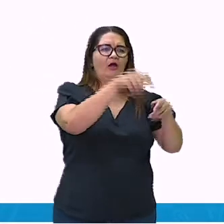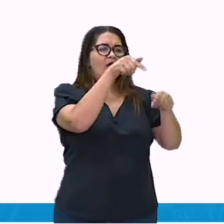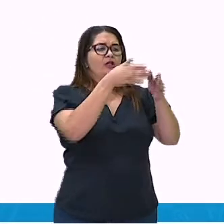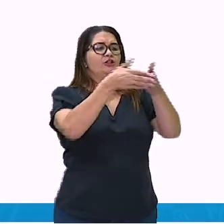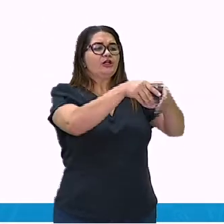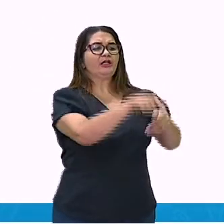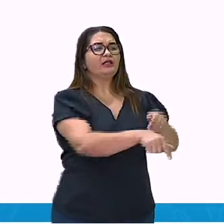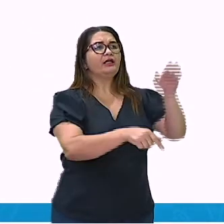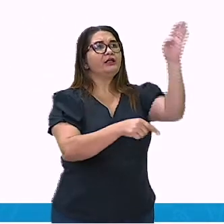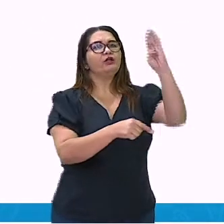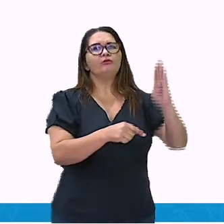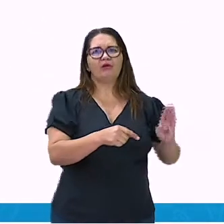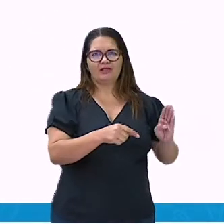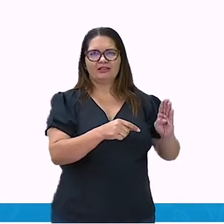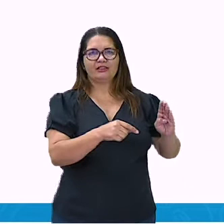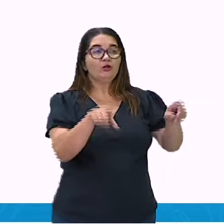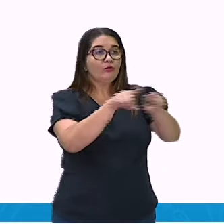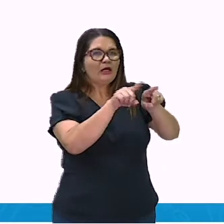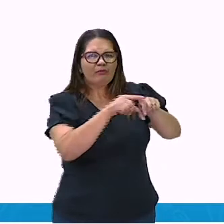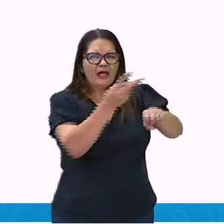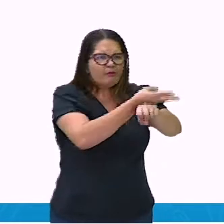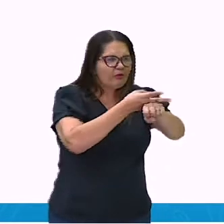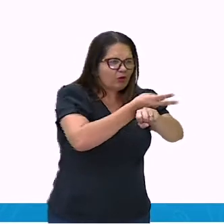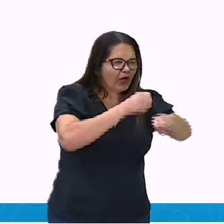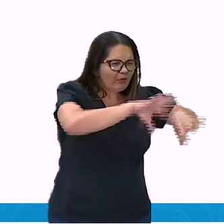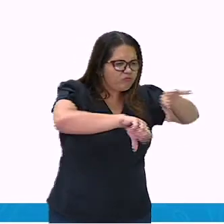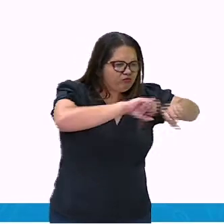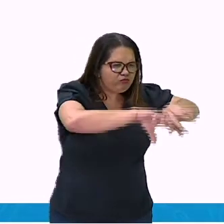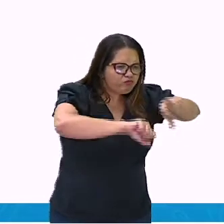a necessidade de fundar